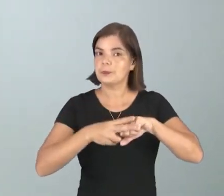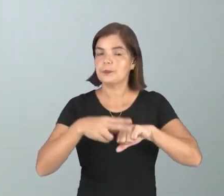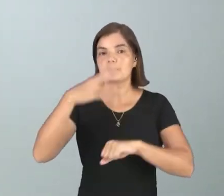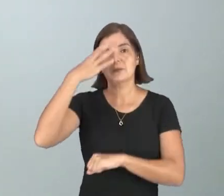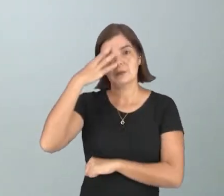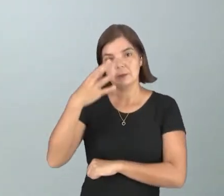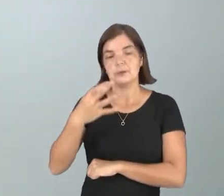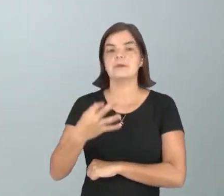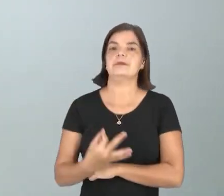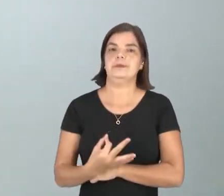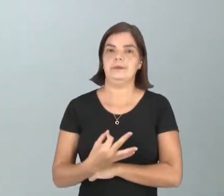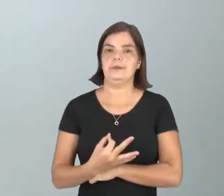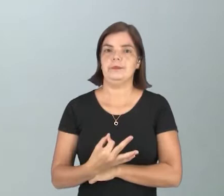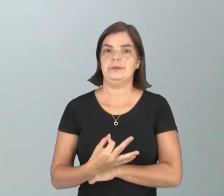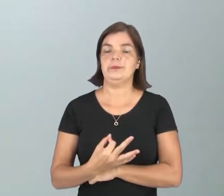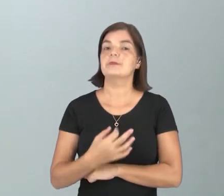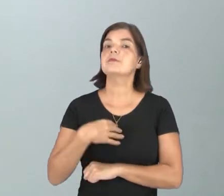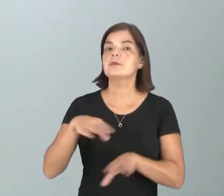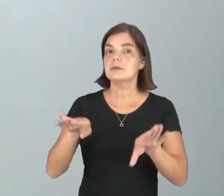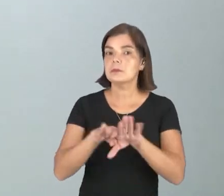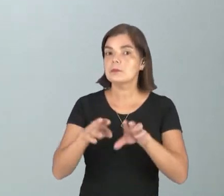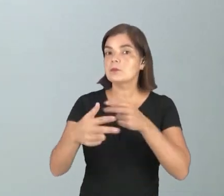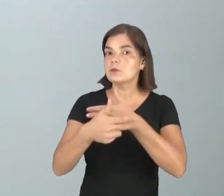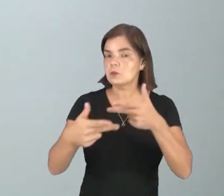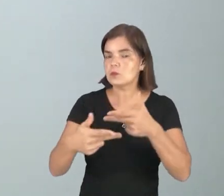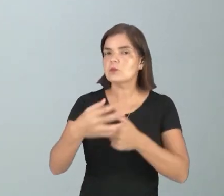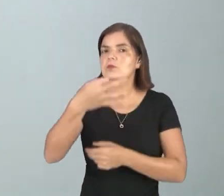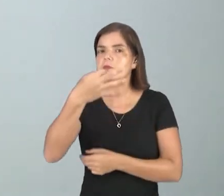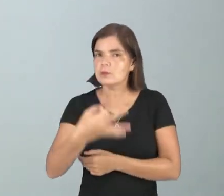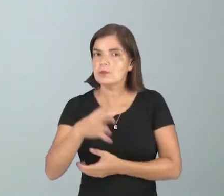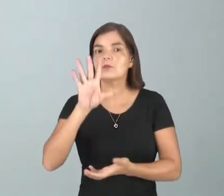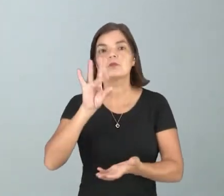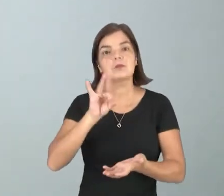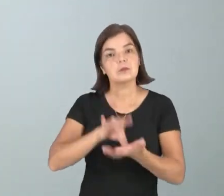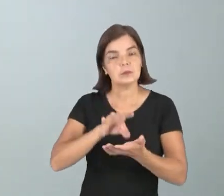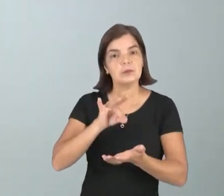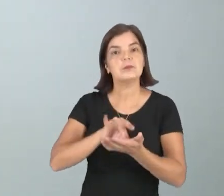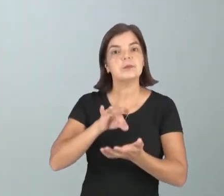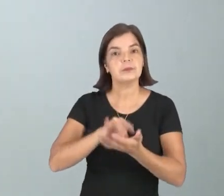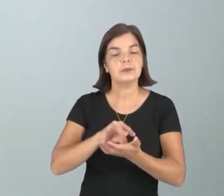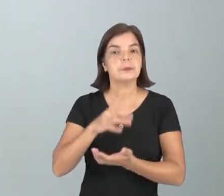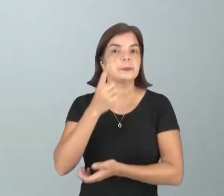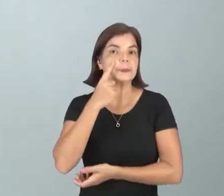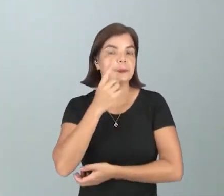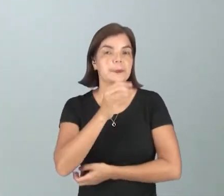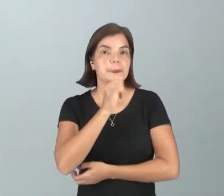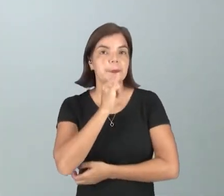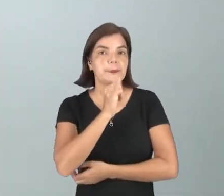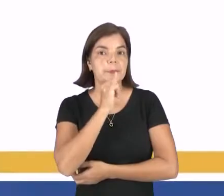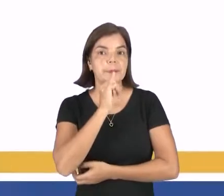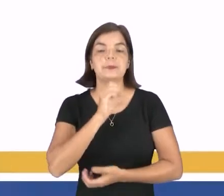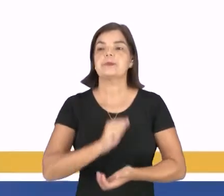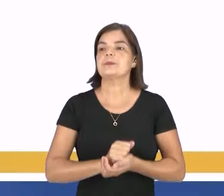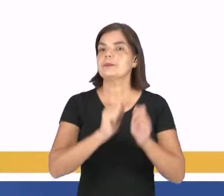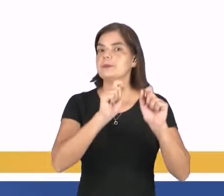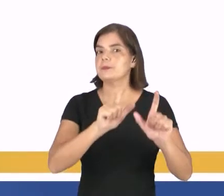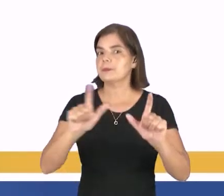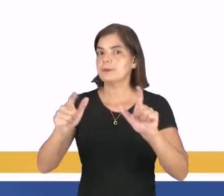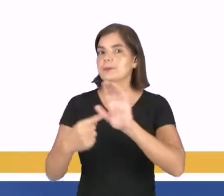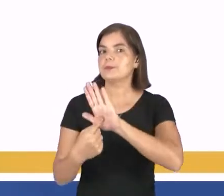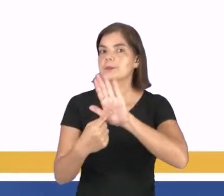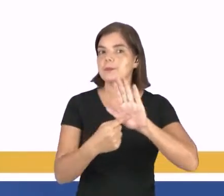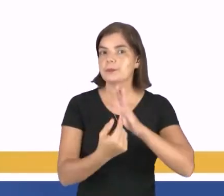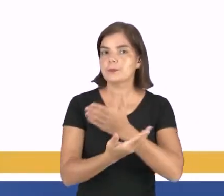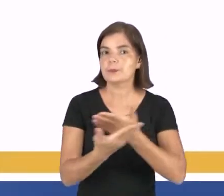certeza indicando certeza algo certo real verdadeiro olhos exemplos que o slide mostra para